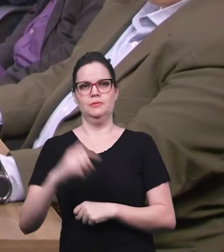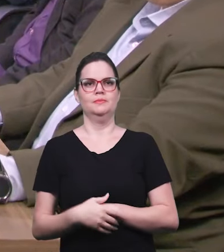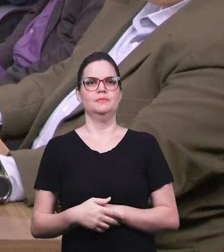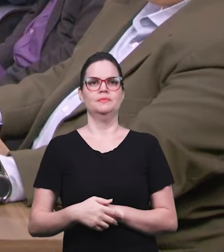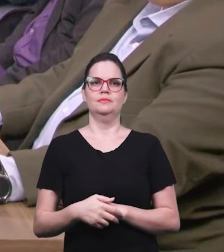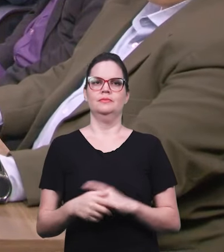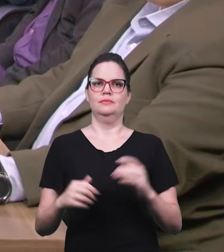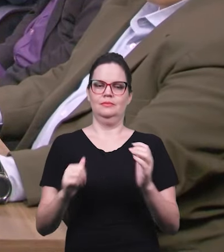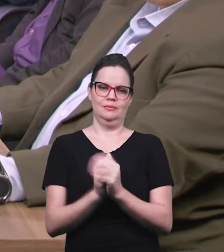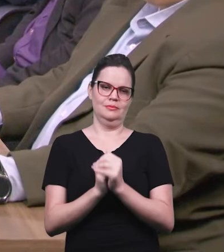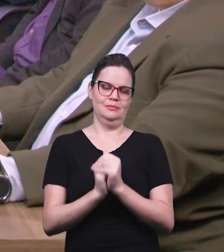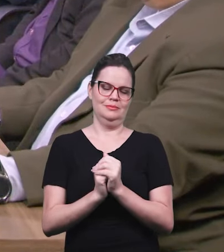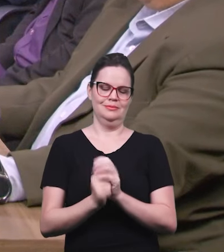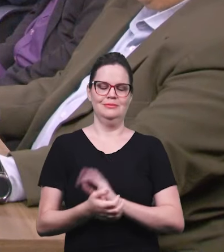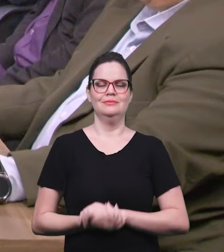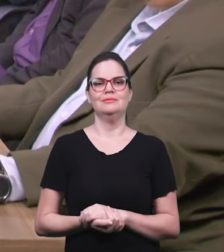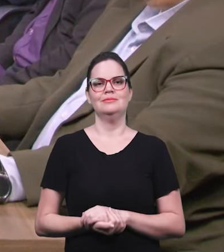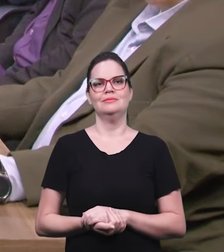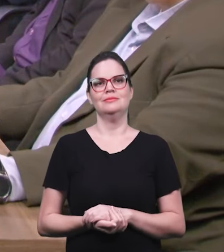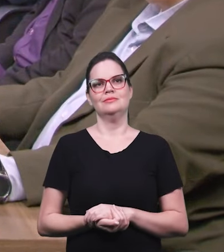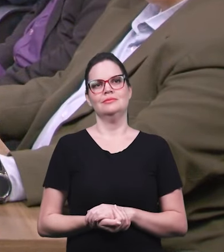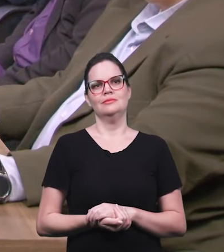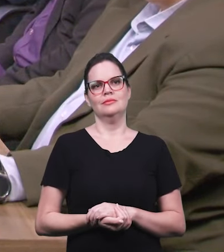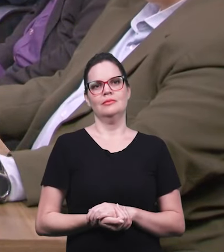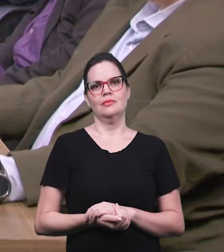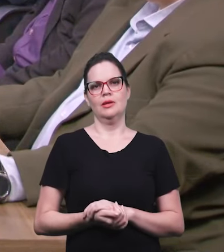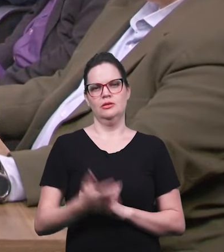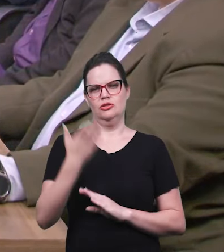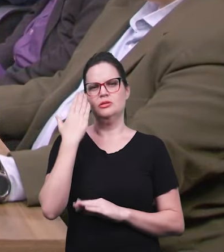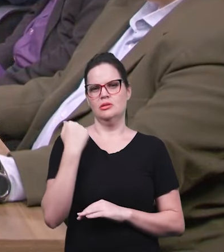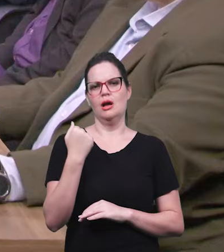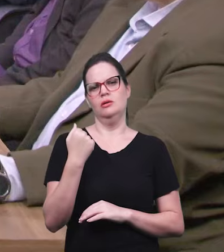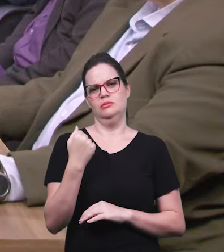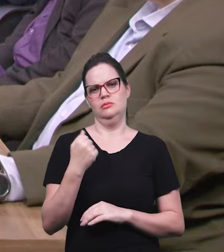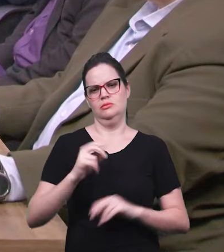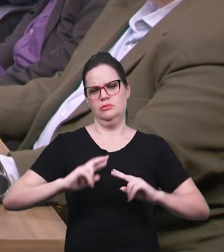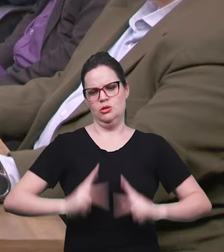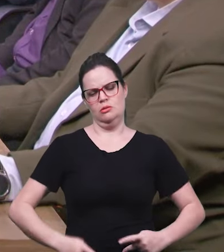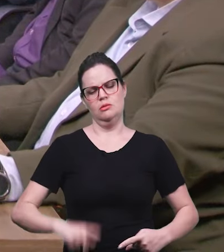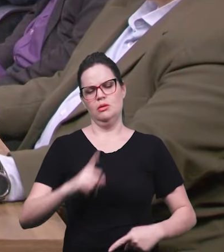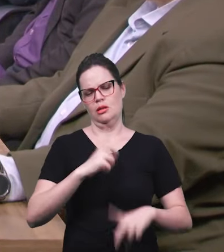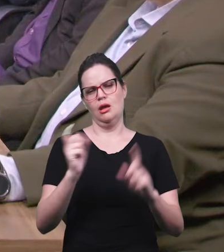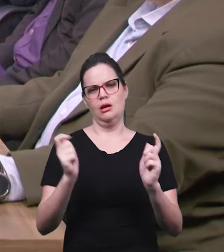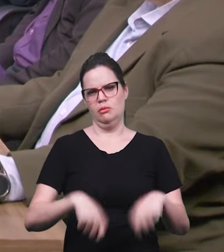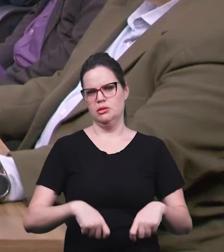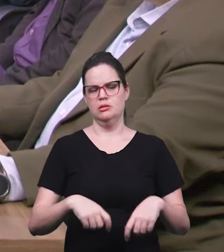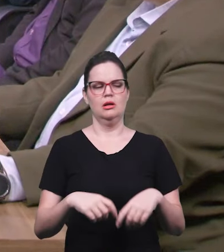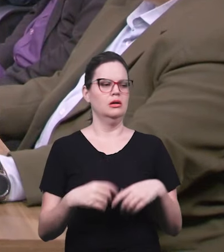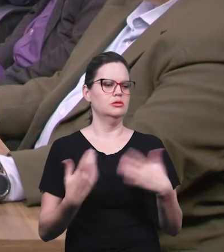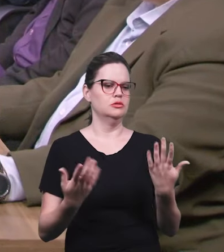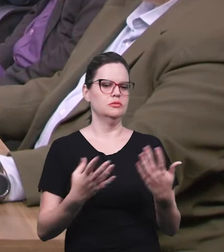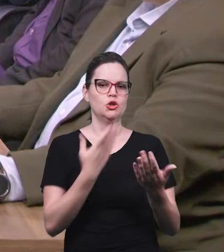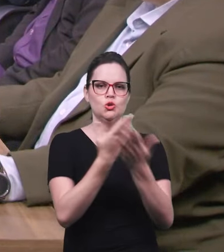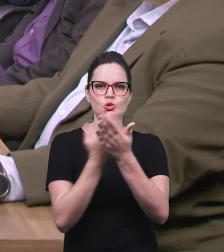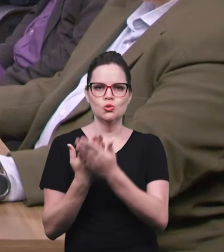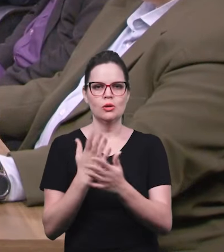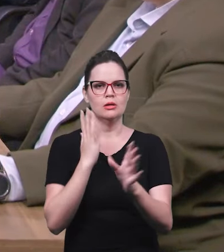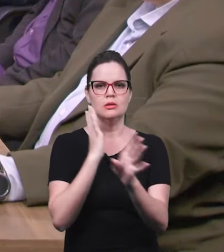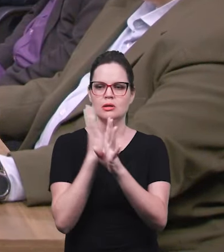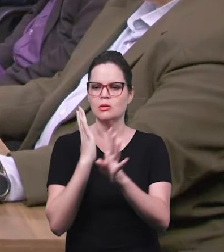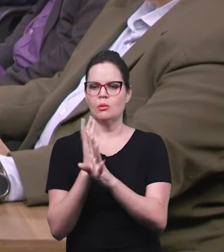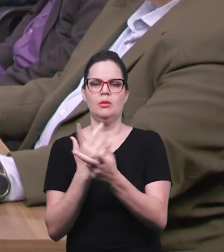gente não tem dúvida da capacidade do homem, né? O homem tem uma capacidade de transformar, de fazer as